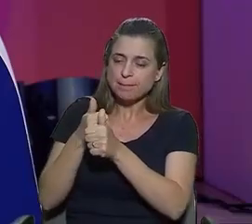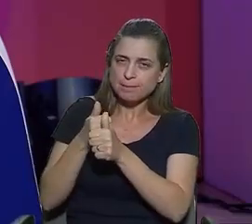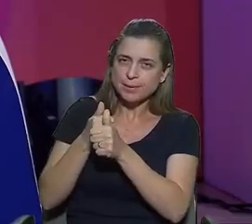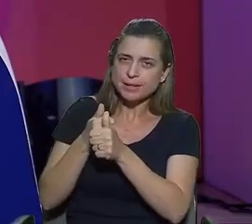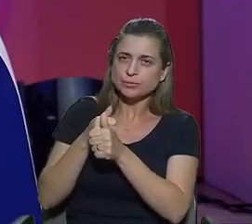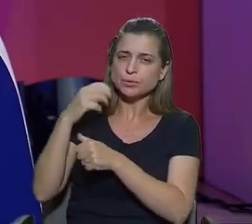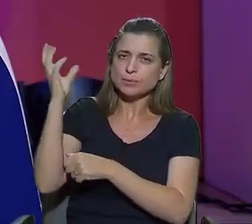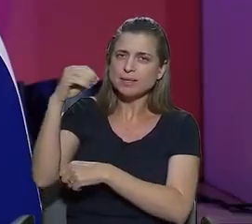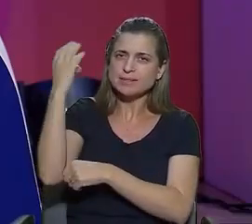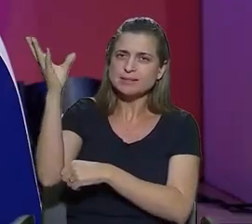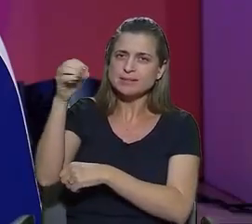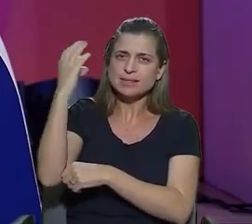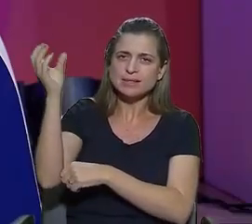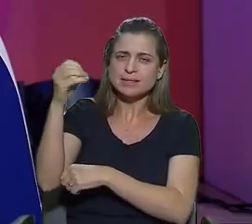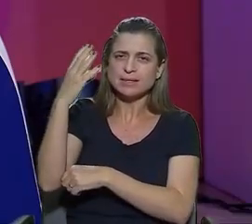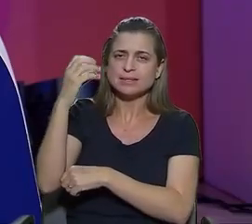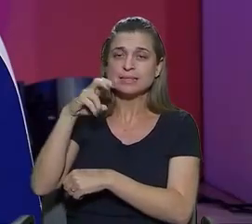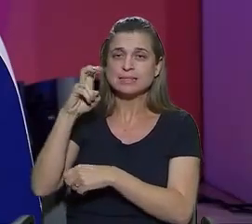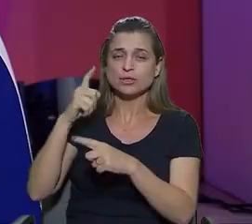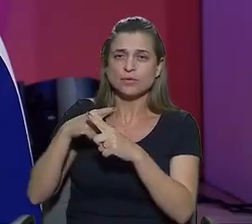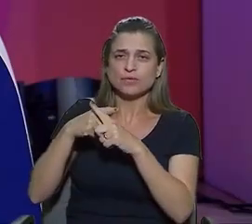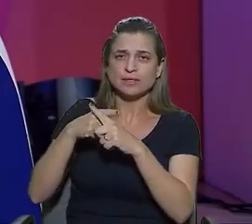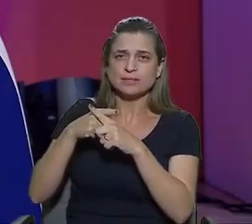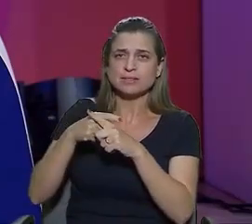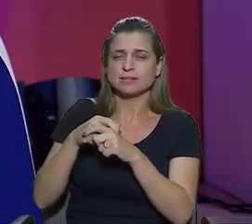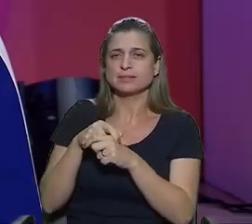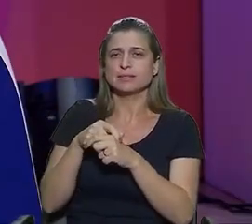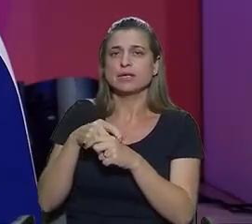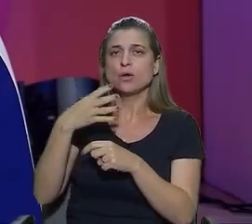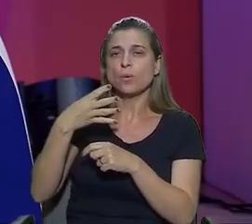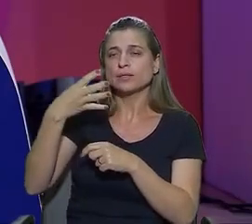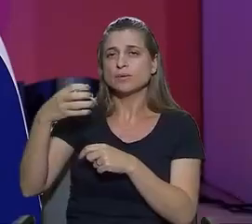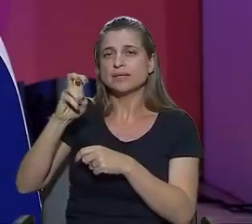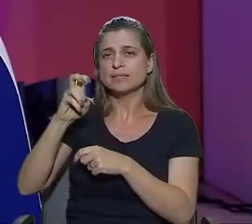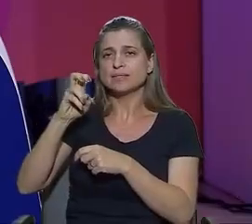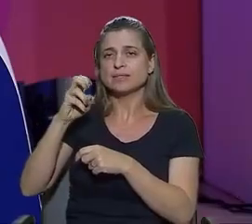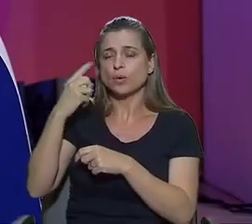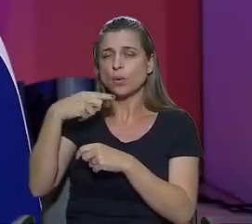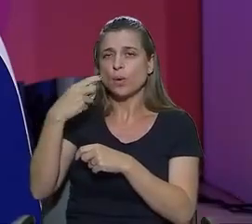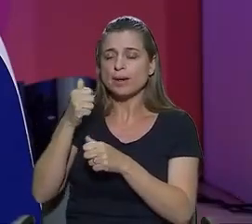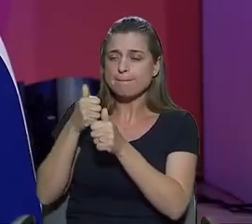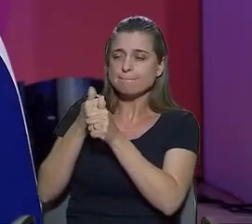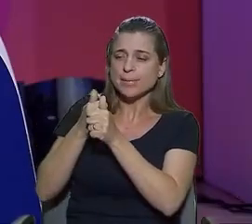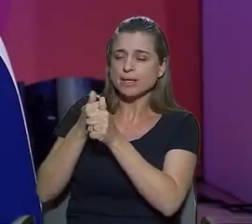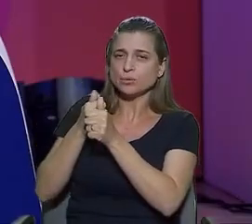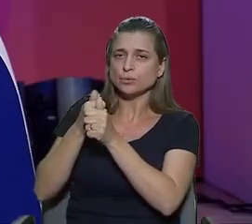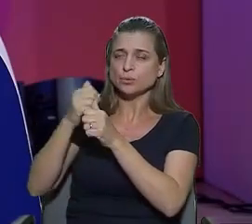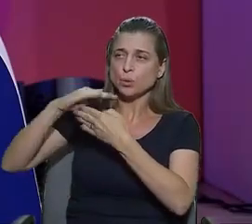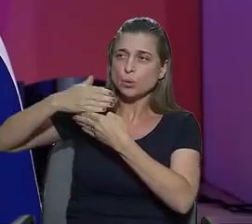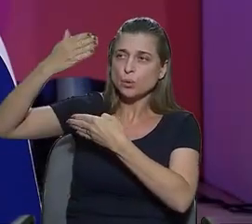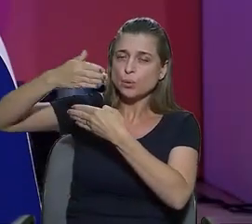4 vezes. 5:45, eu já estava atrás do muro. Às vezes via o jambeiro, às vezes era com a cara no muro